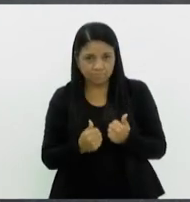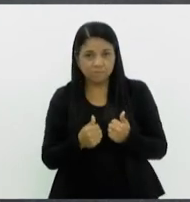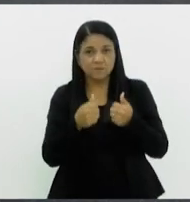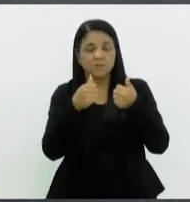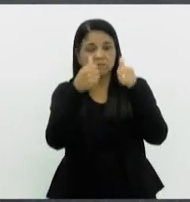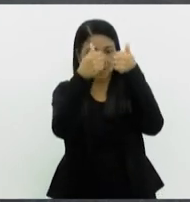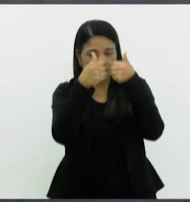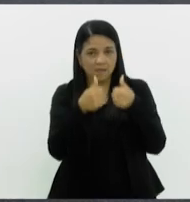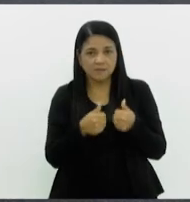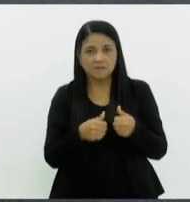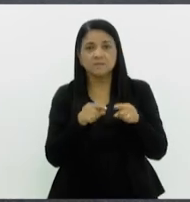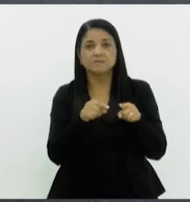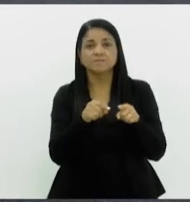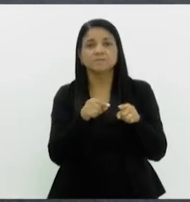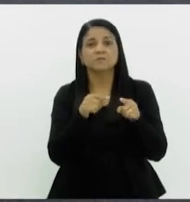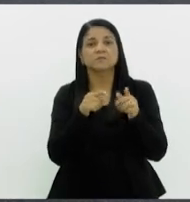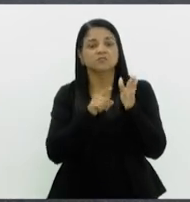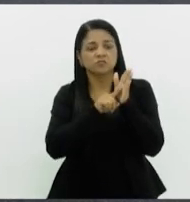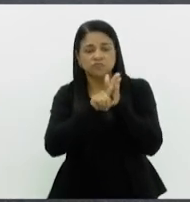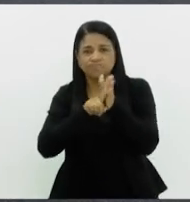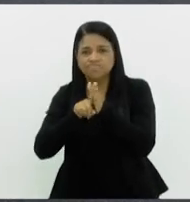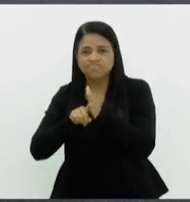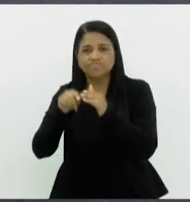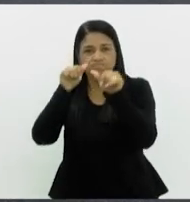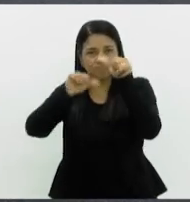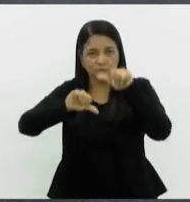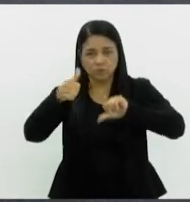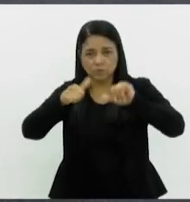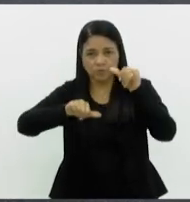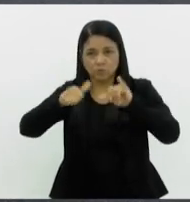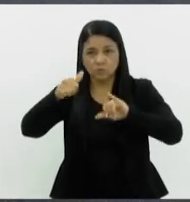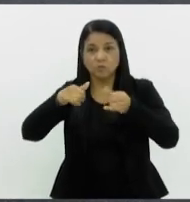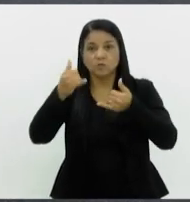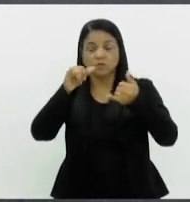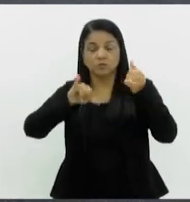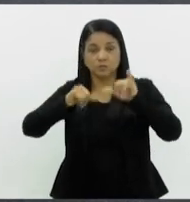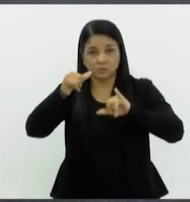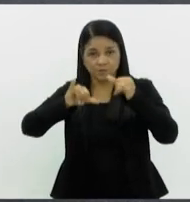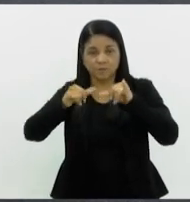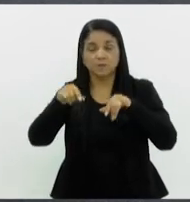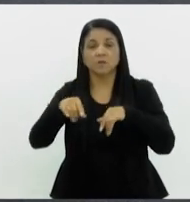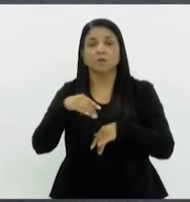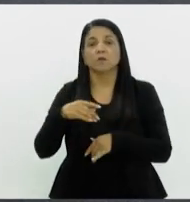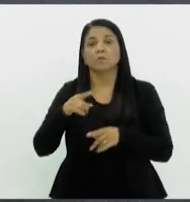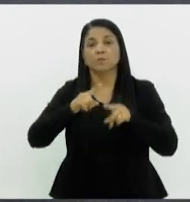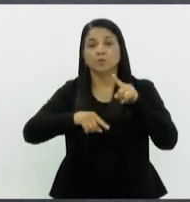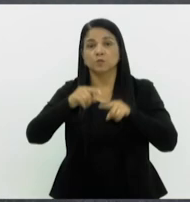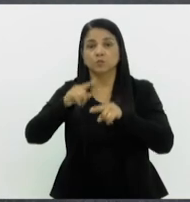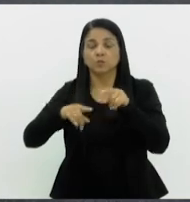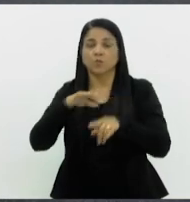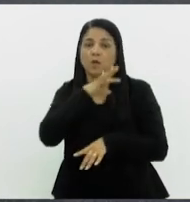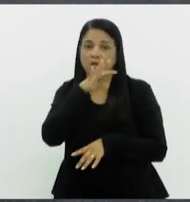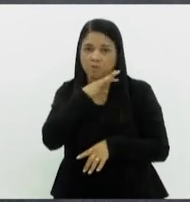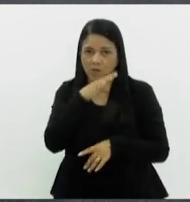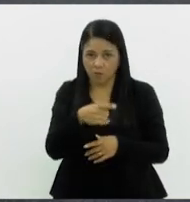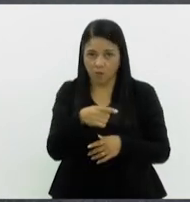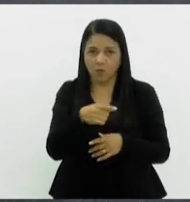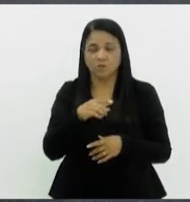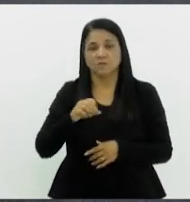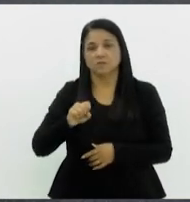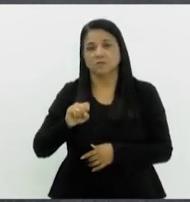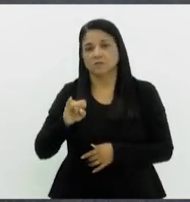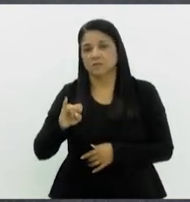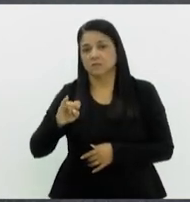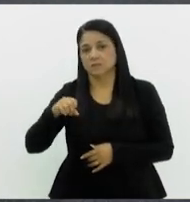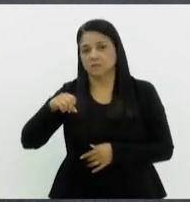de Inspeção de Produtos de Origem Animal, o SISB. E, assim, assegurar,